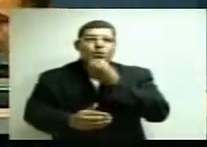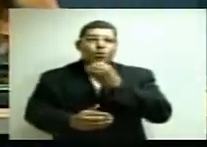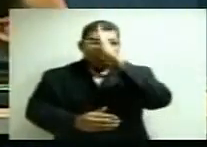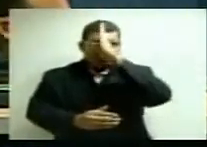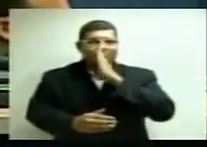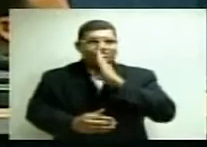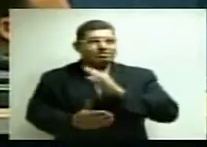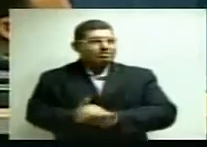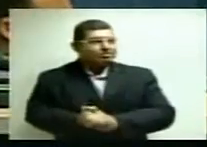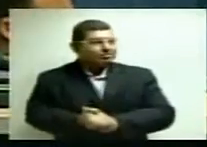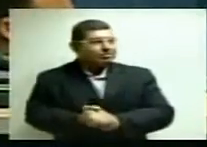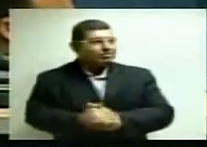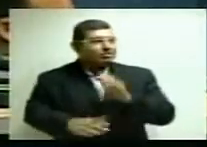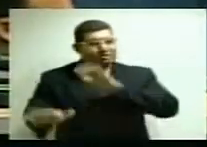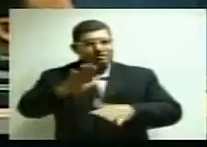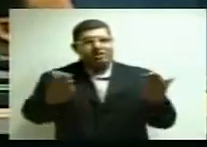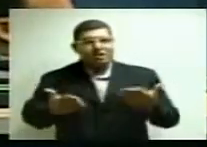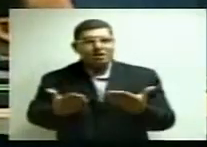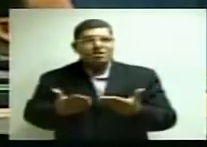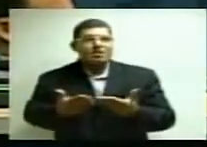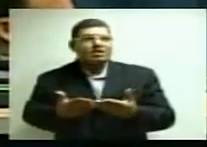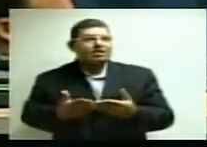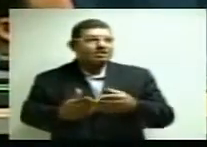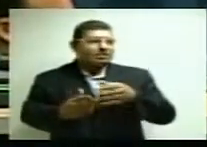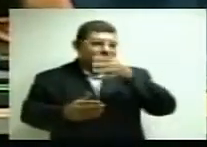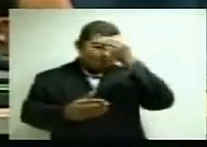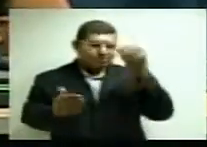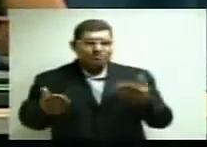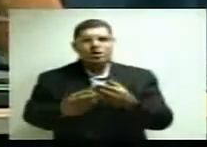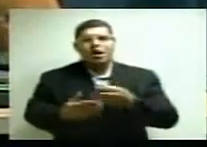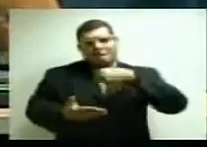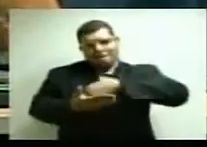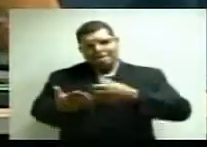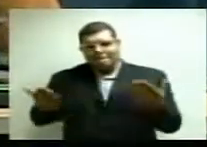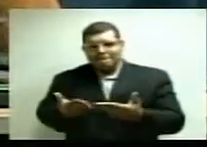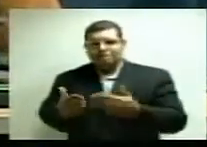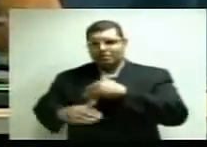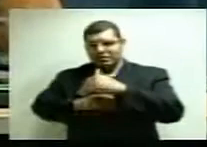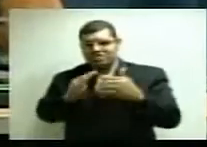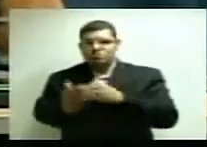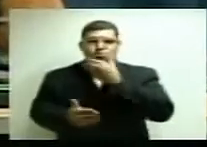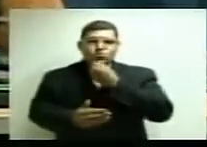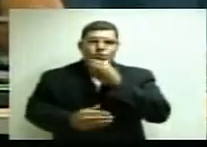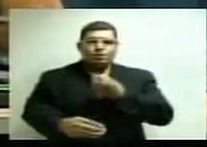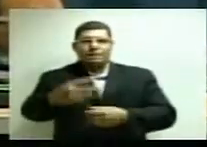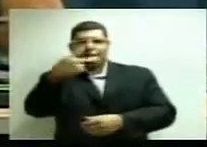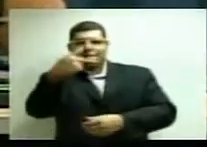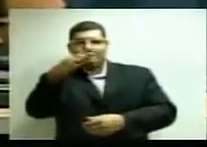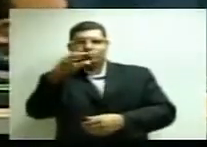público. Cuidar da economia da cidade é a obrigação de todo homem